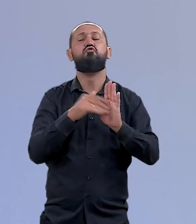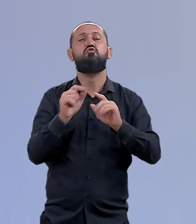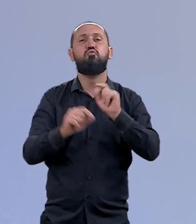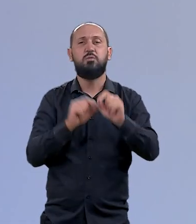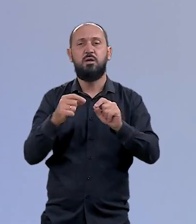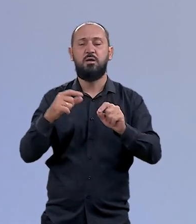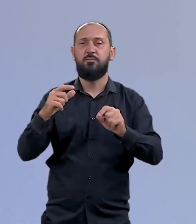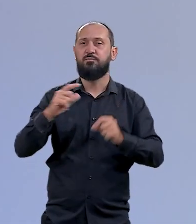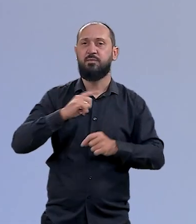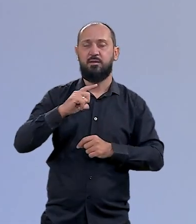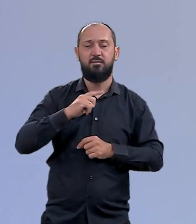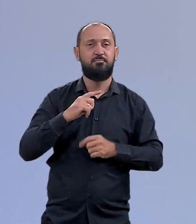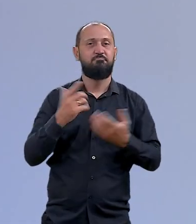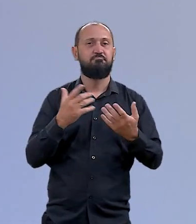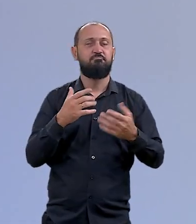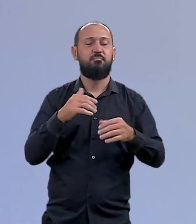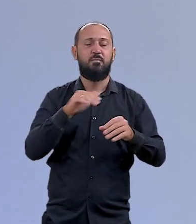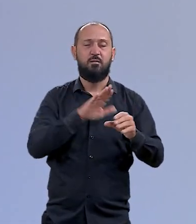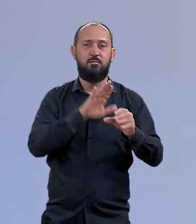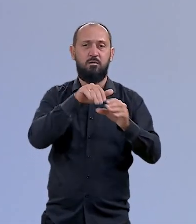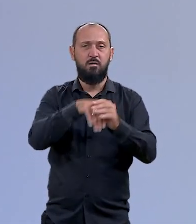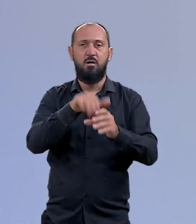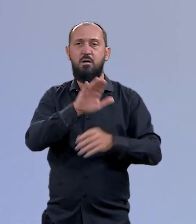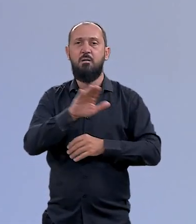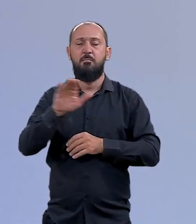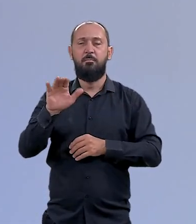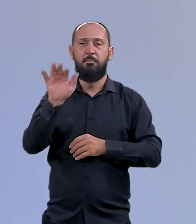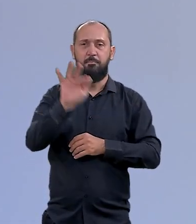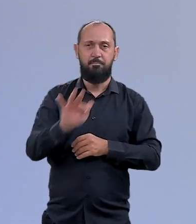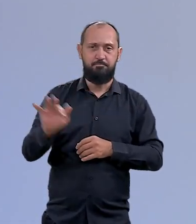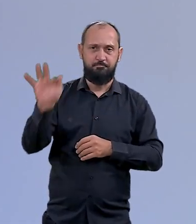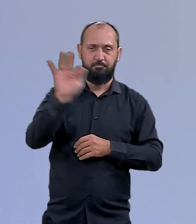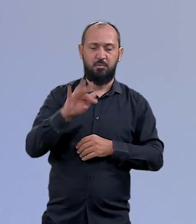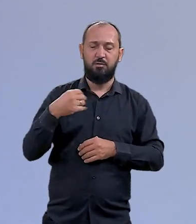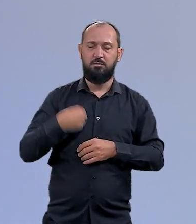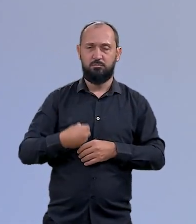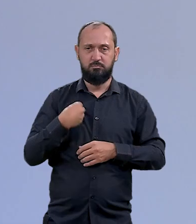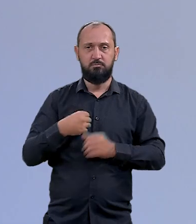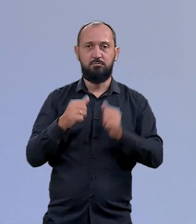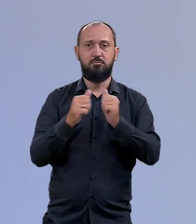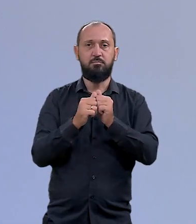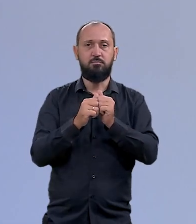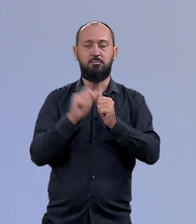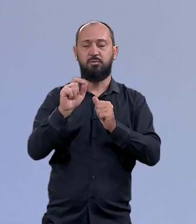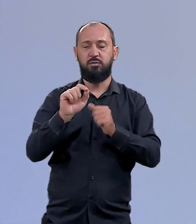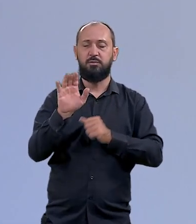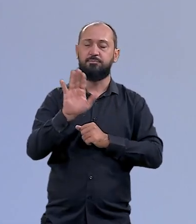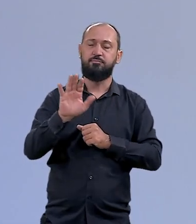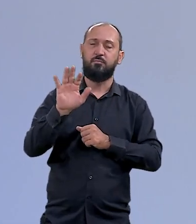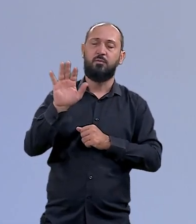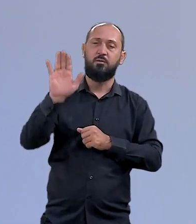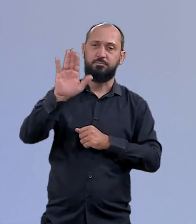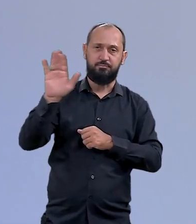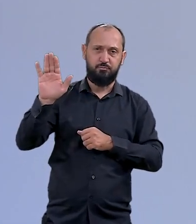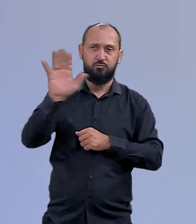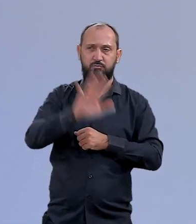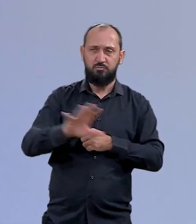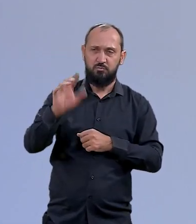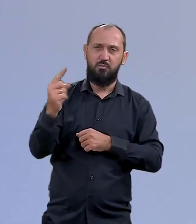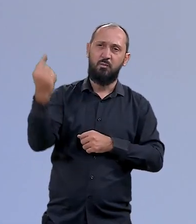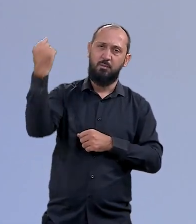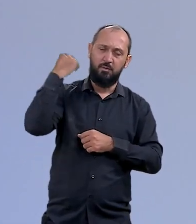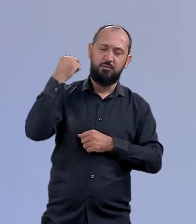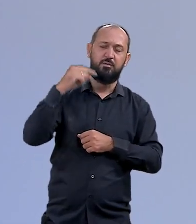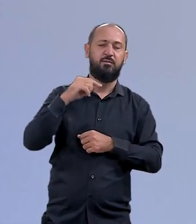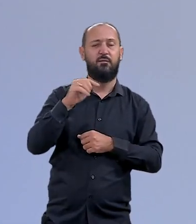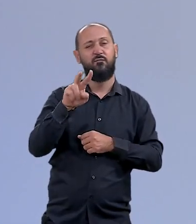federação, ela nada mais é do que um pouco mais, com mais amplitude, a figura da coligação. Porque a federação, ela passa a